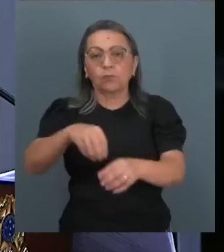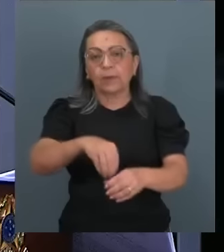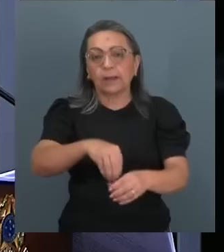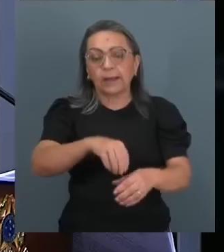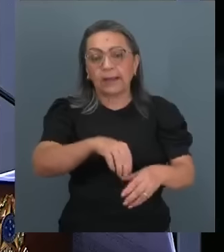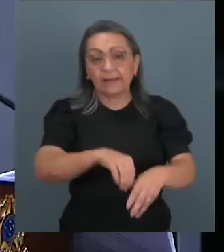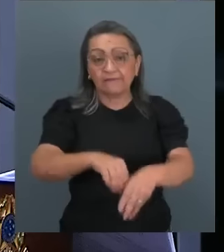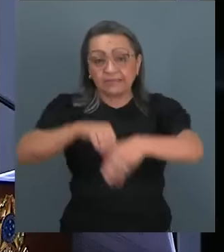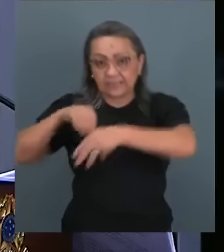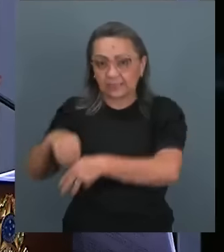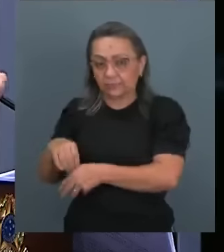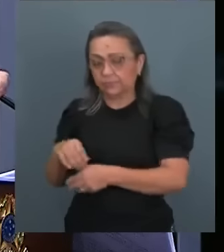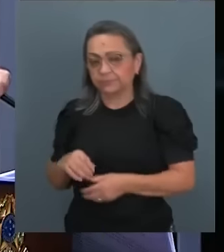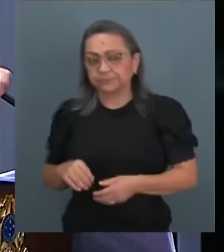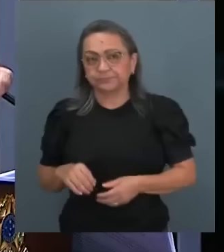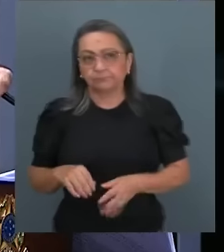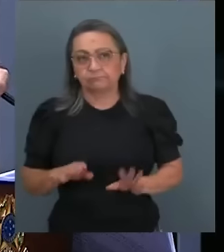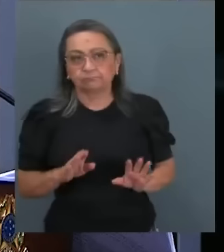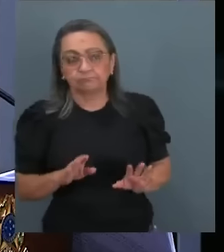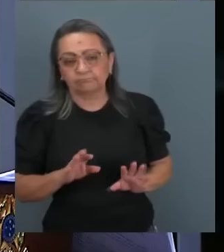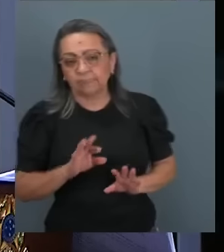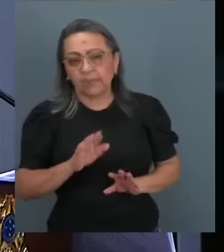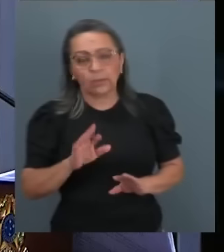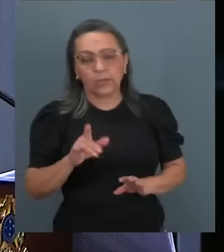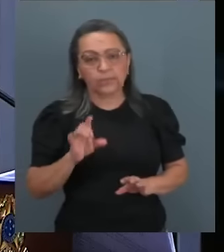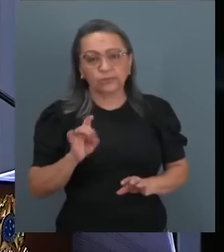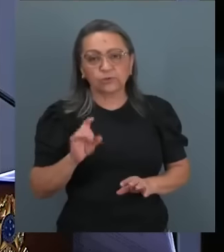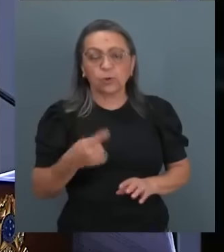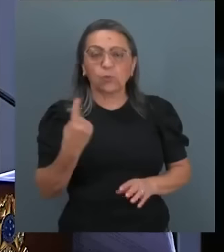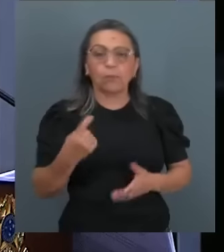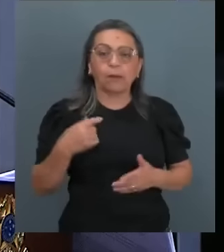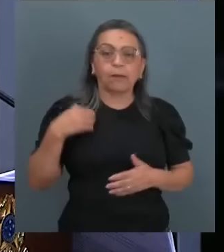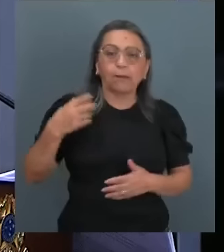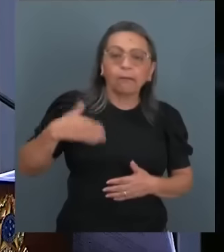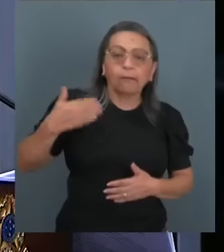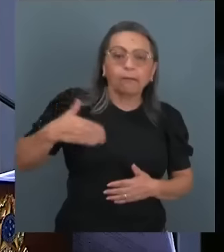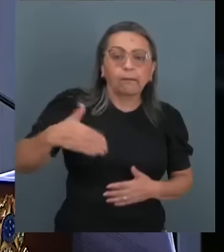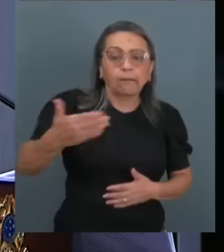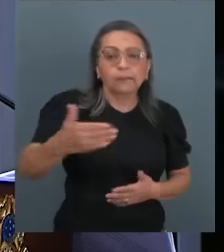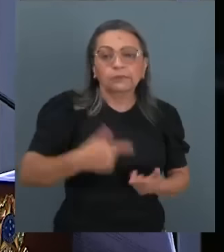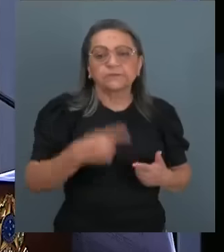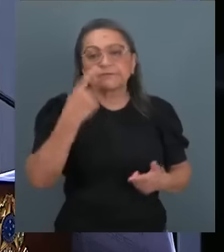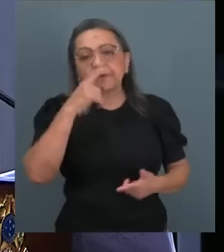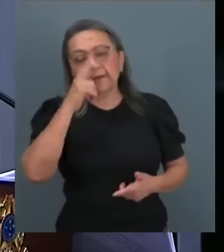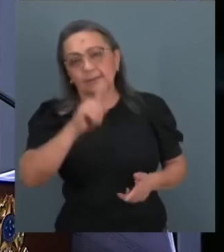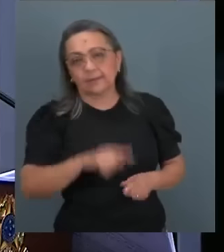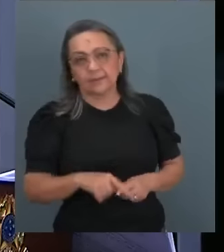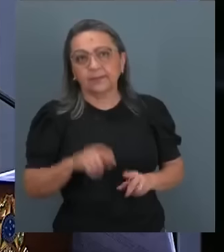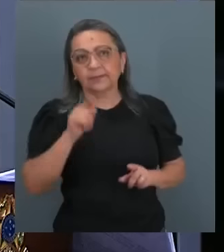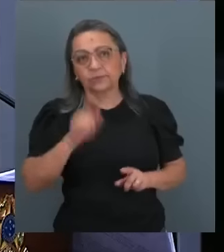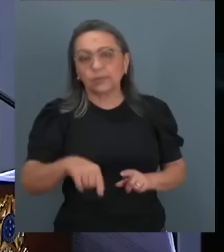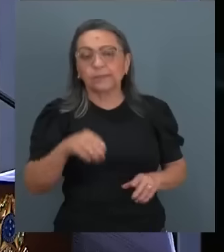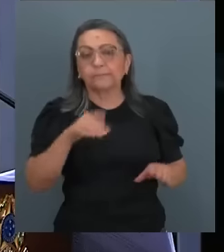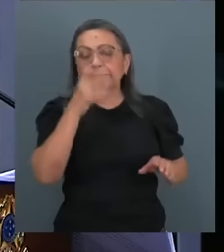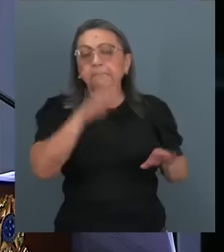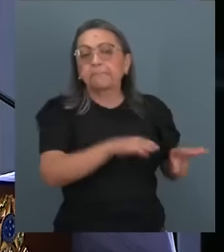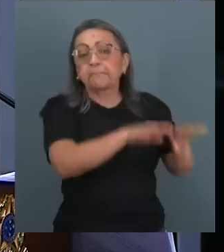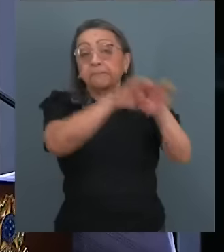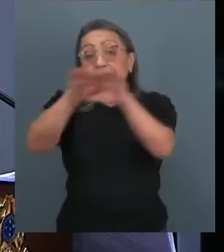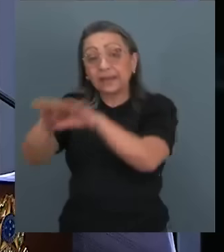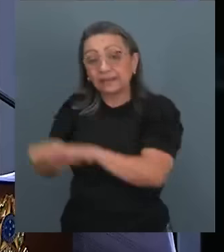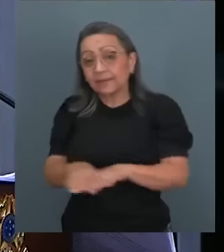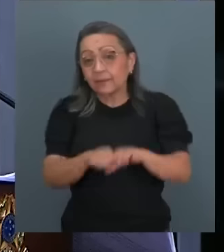Senhora Presidente, isso não é apenas uma sucessão de irregularidades. Isso é um padrão de